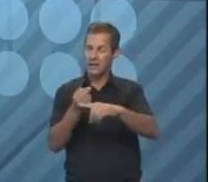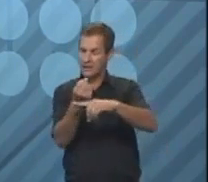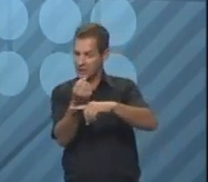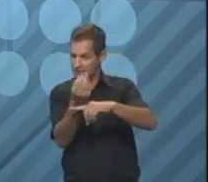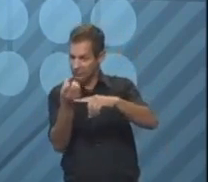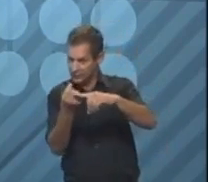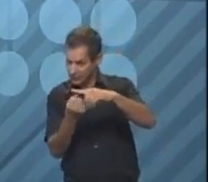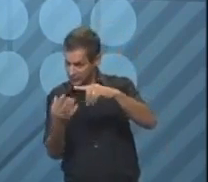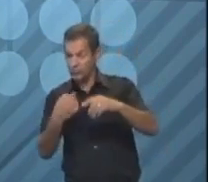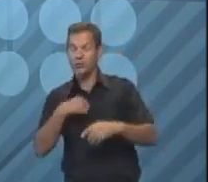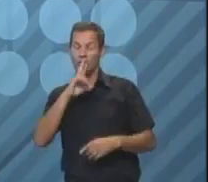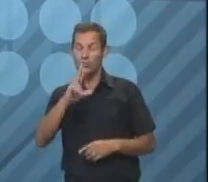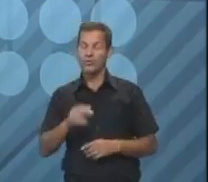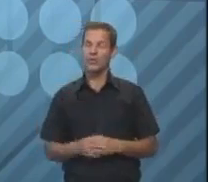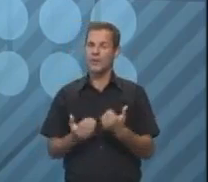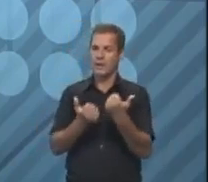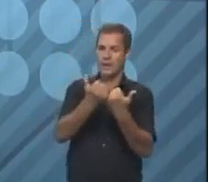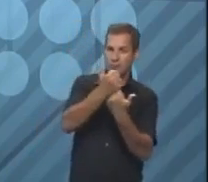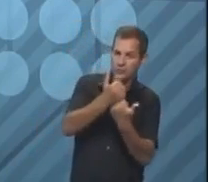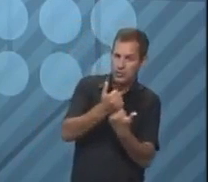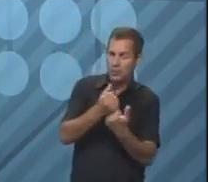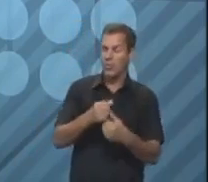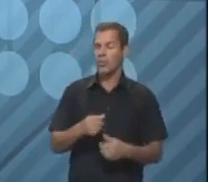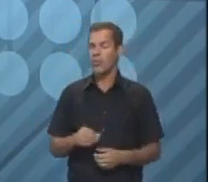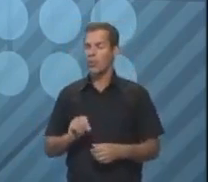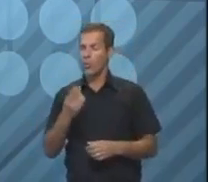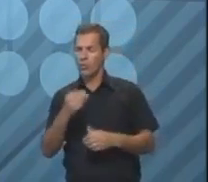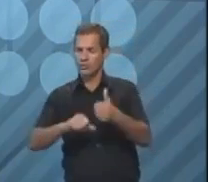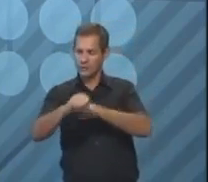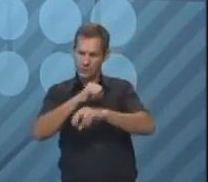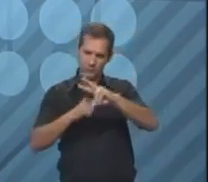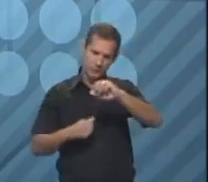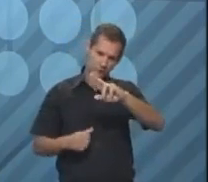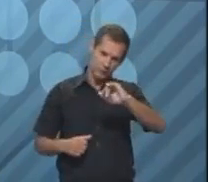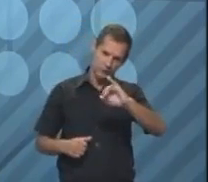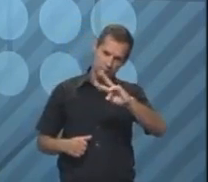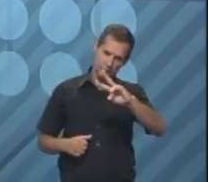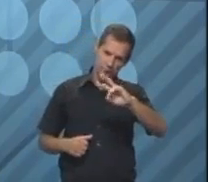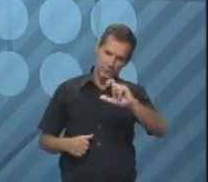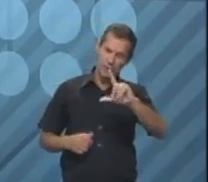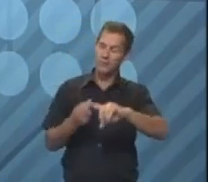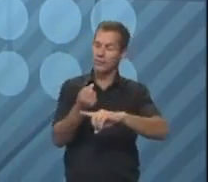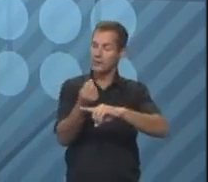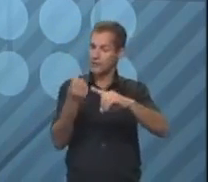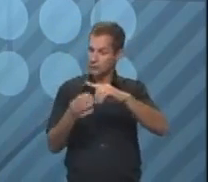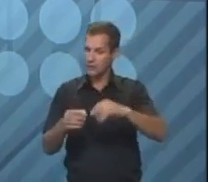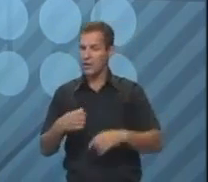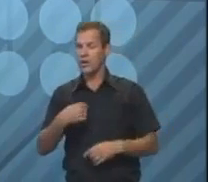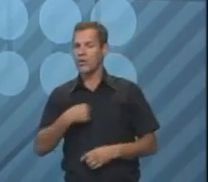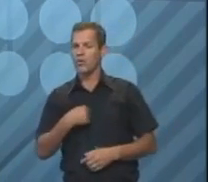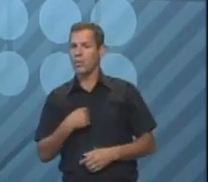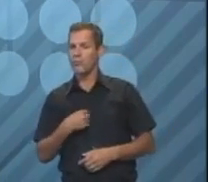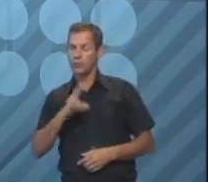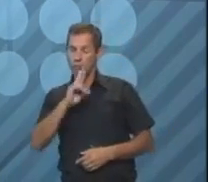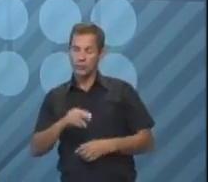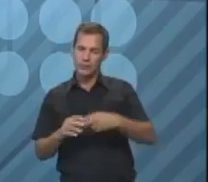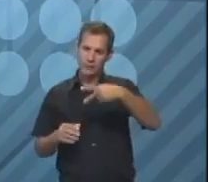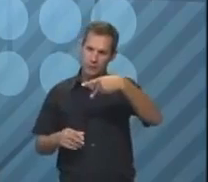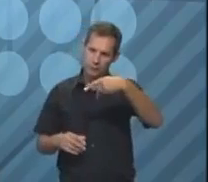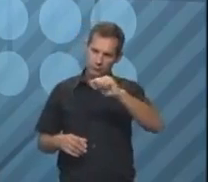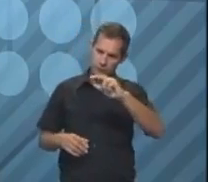função aqui eu vou resolver por substituição ou mudança de variável, e essa função aqui eu vou resolver por partes. A gente aprende,